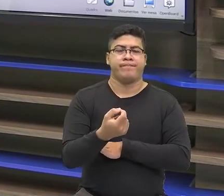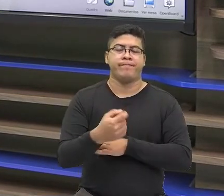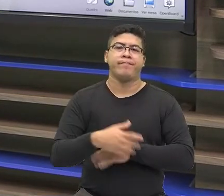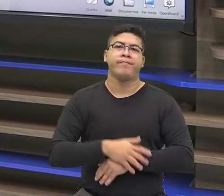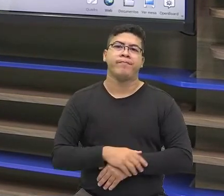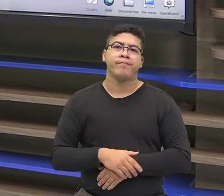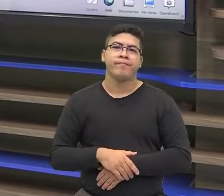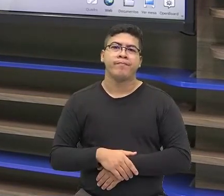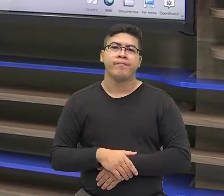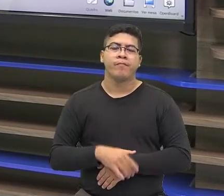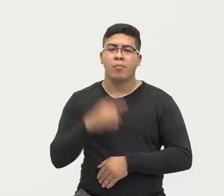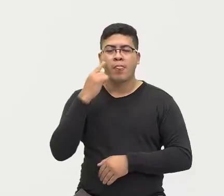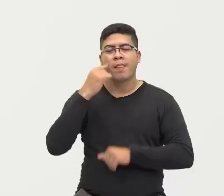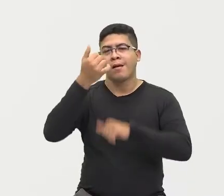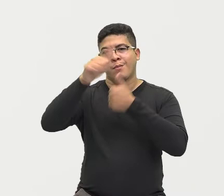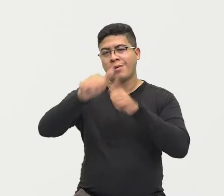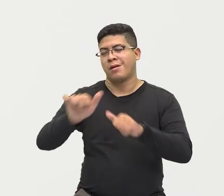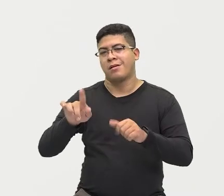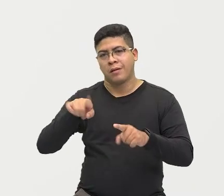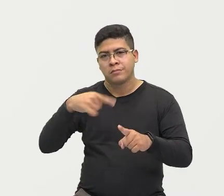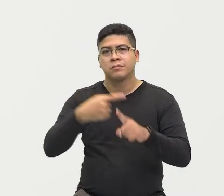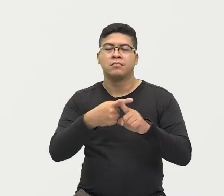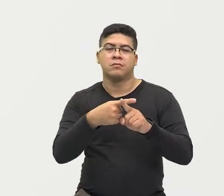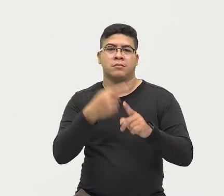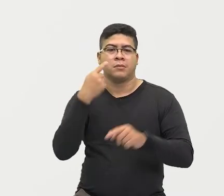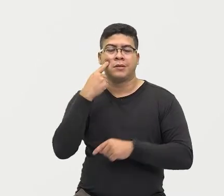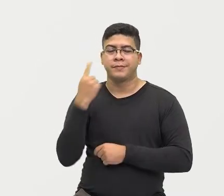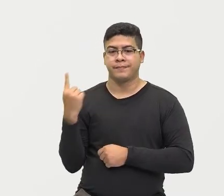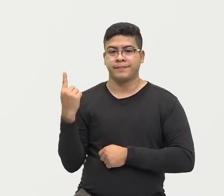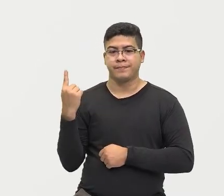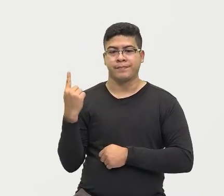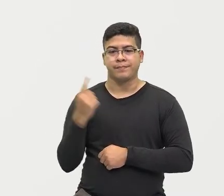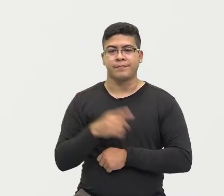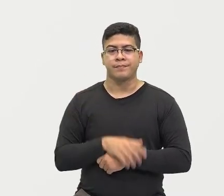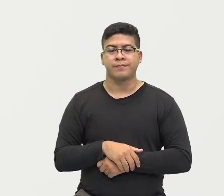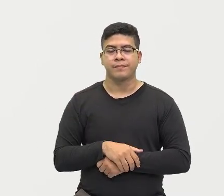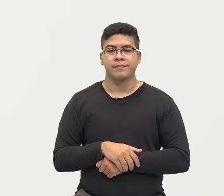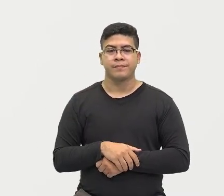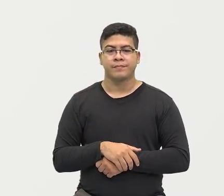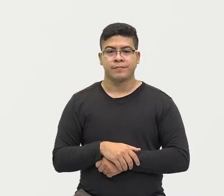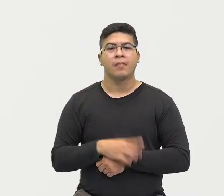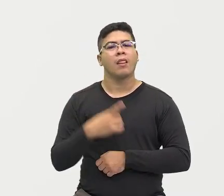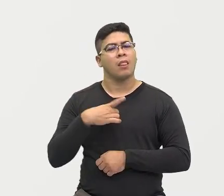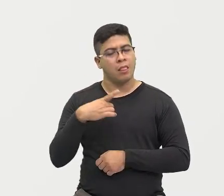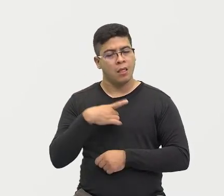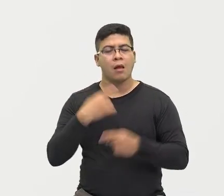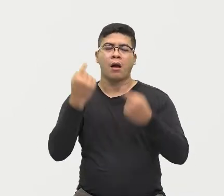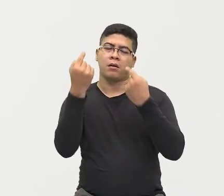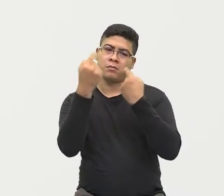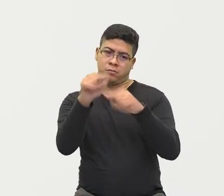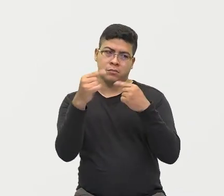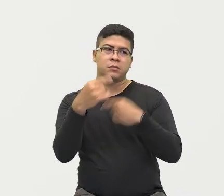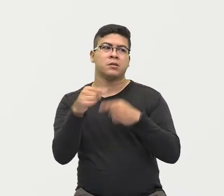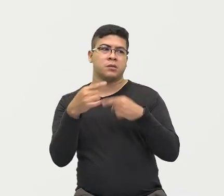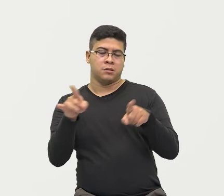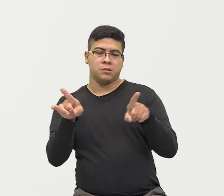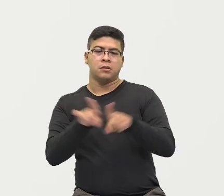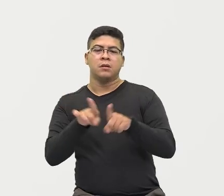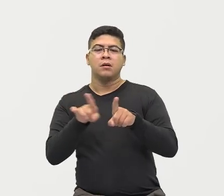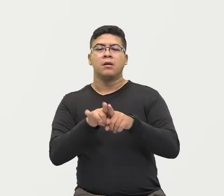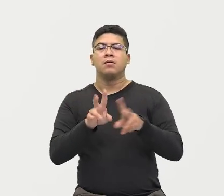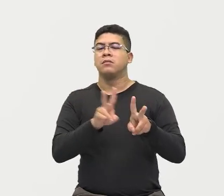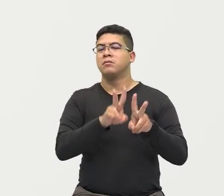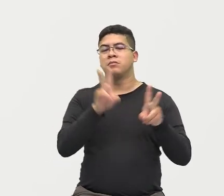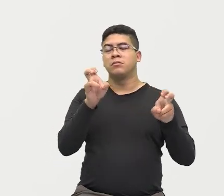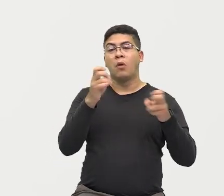XX. Olha só, vamos analisar um pouquinho mais aí a respeito desse trecho. Tem críticas, né? Críticas ali, ele faz críticas